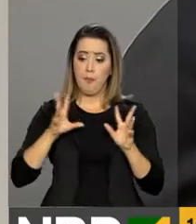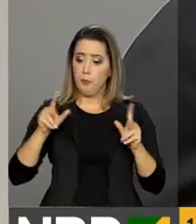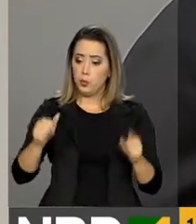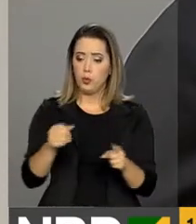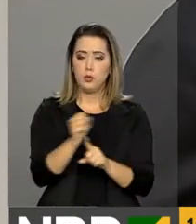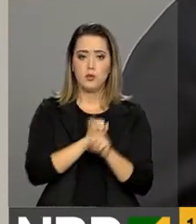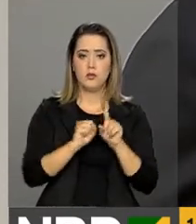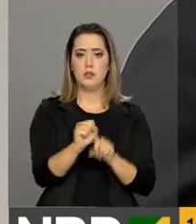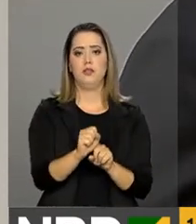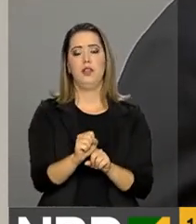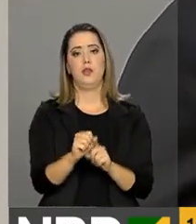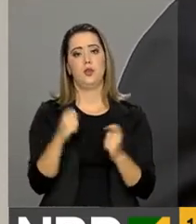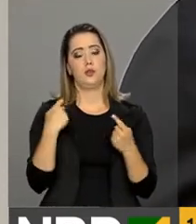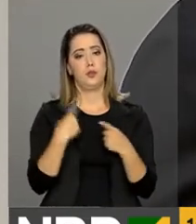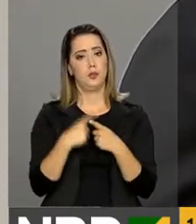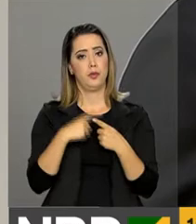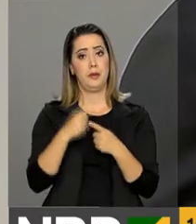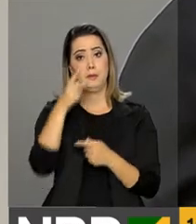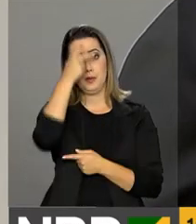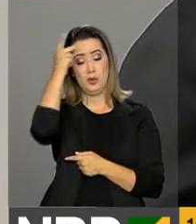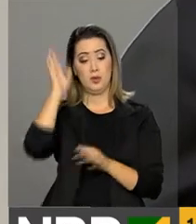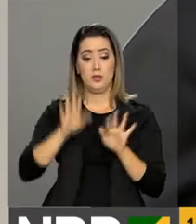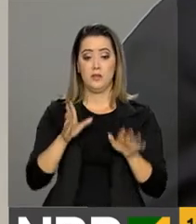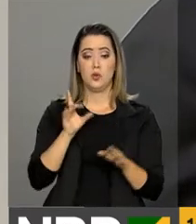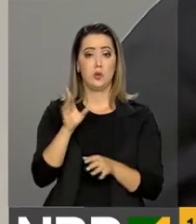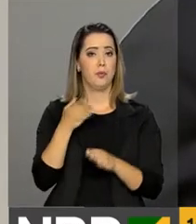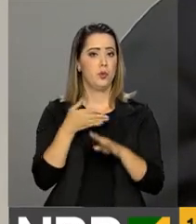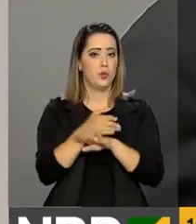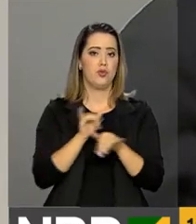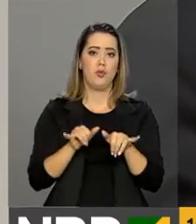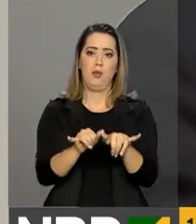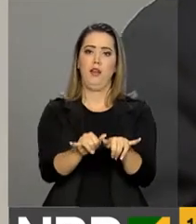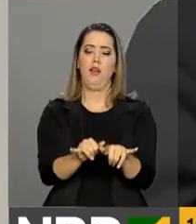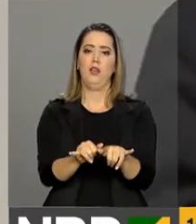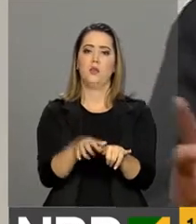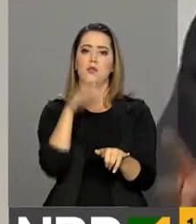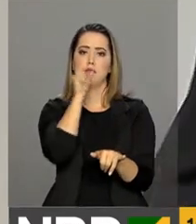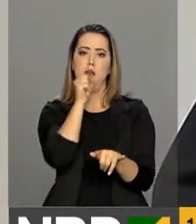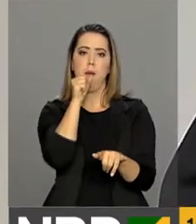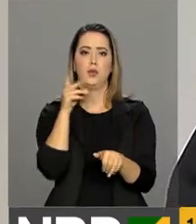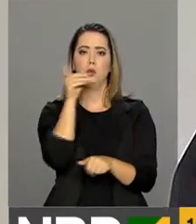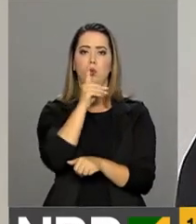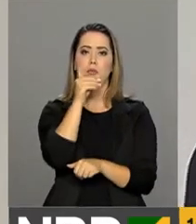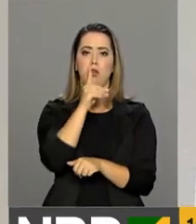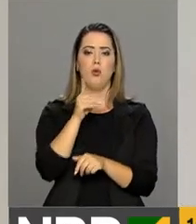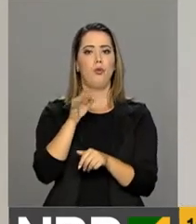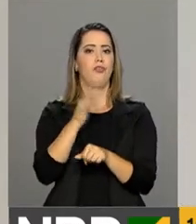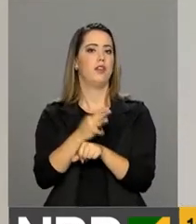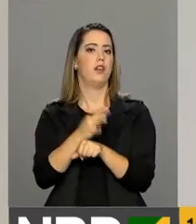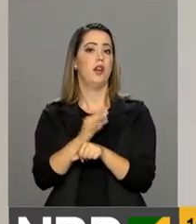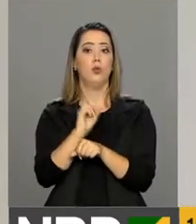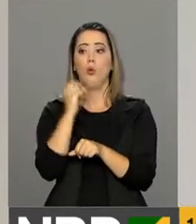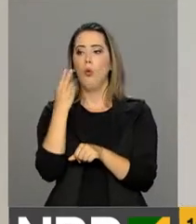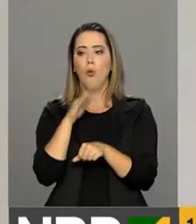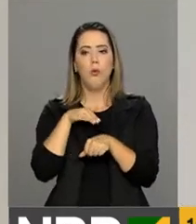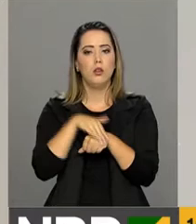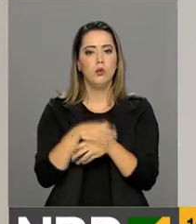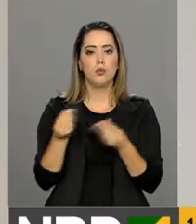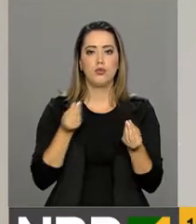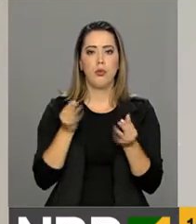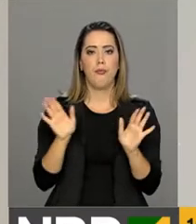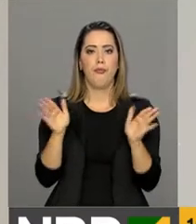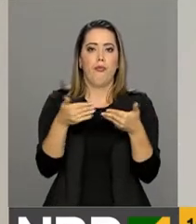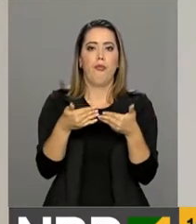podia supermercado no sábado domingo feriado boa noite então é algo que diz respeito à sociedade brasileira ou seja também